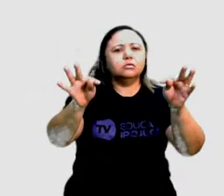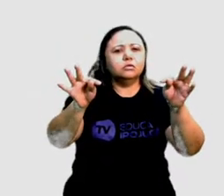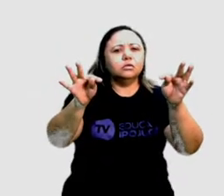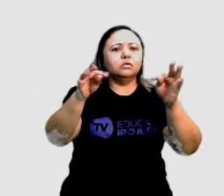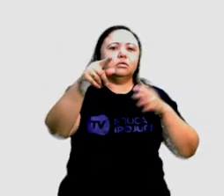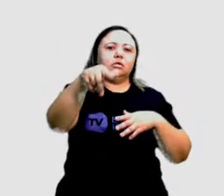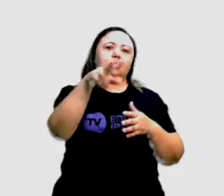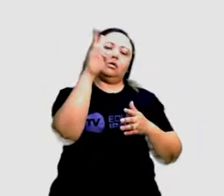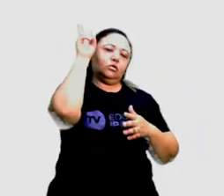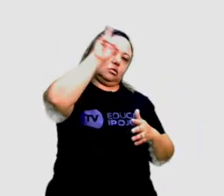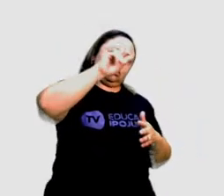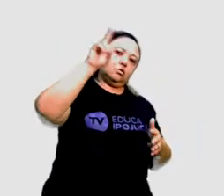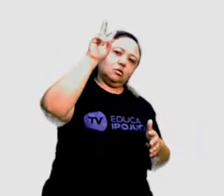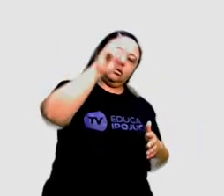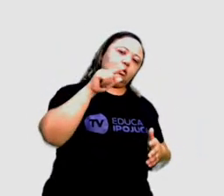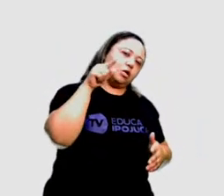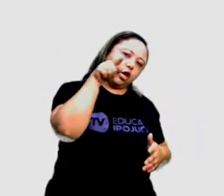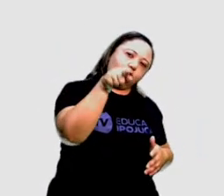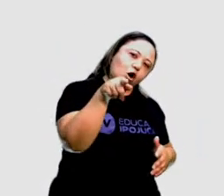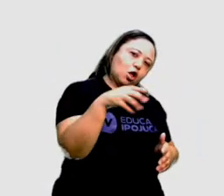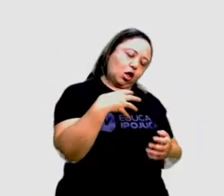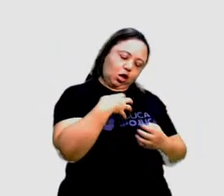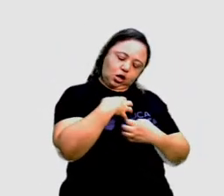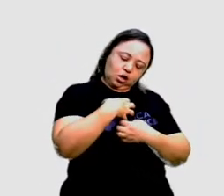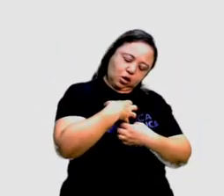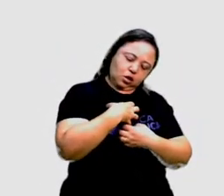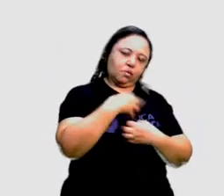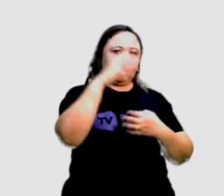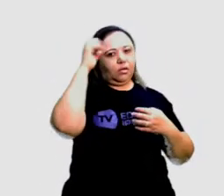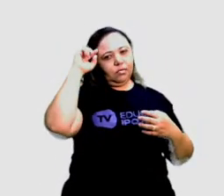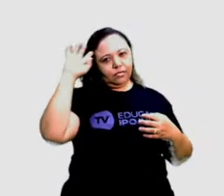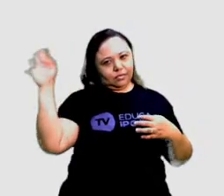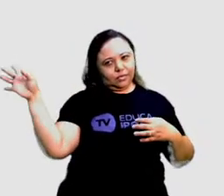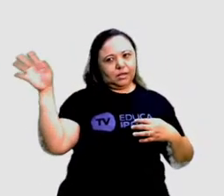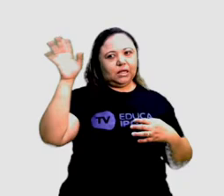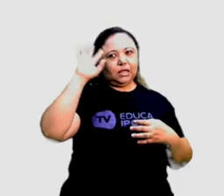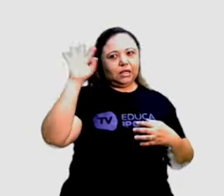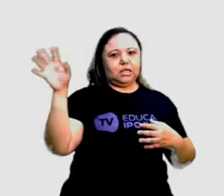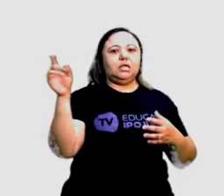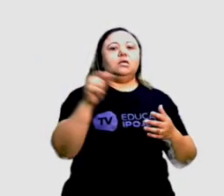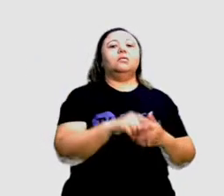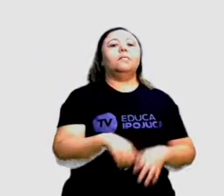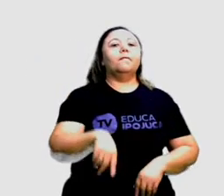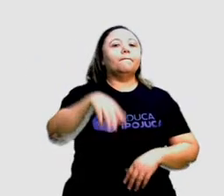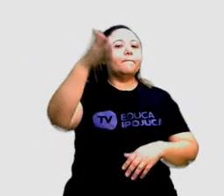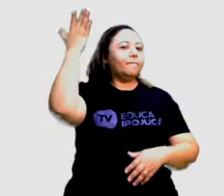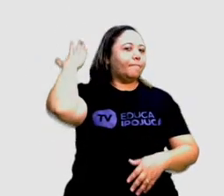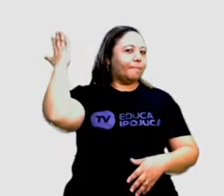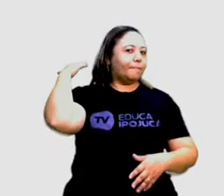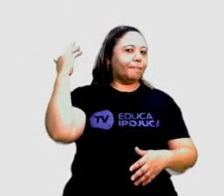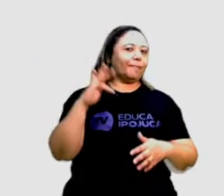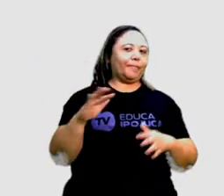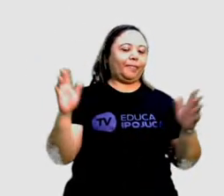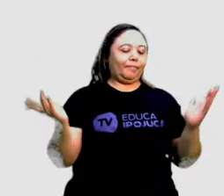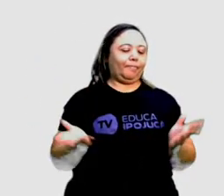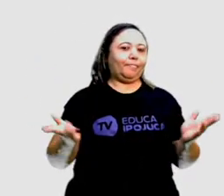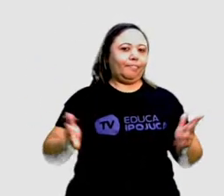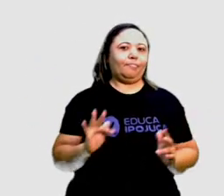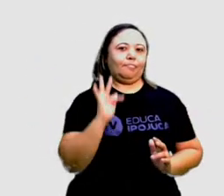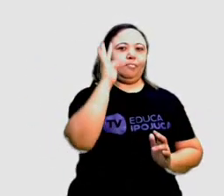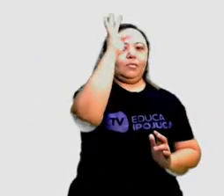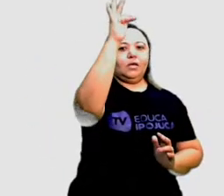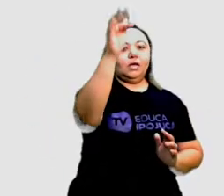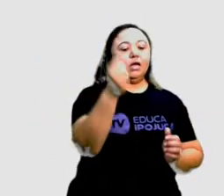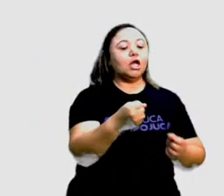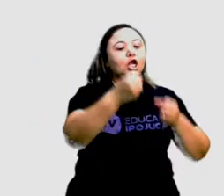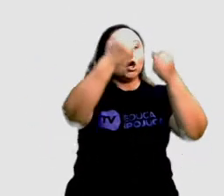Ele também desvenda os seus pensamentos, sentimentos, sensações, passado, presente e futuro. O narrador onisciente conta a